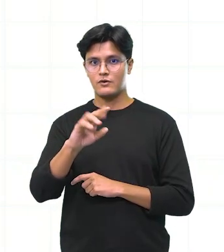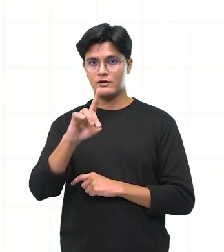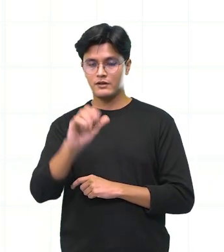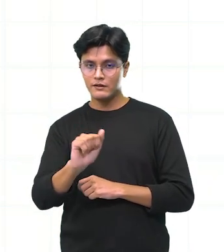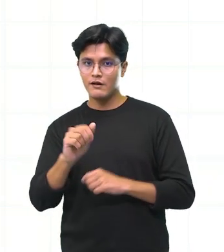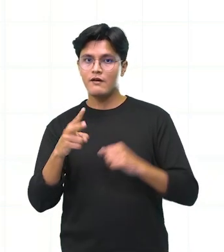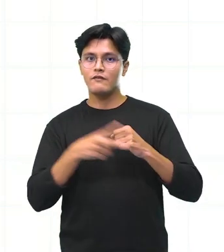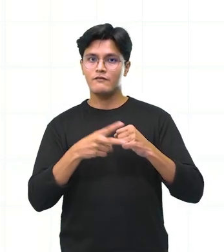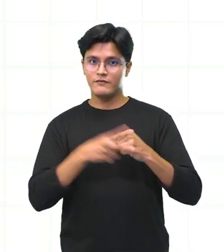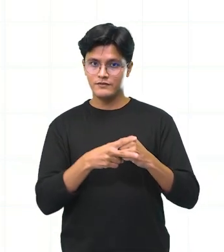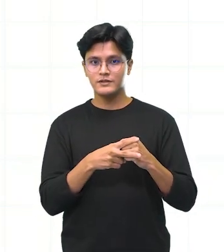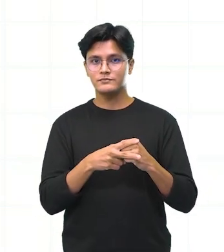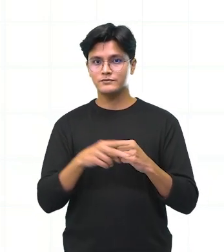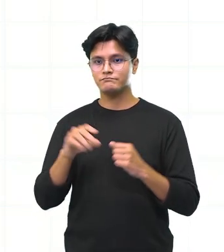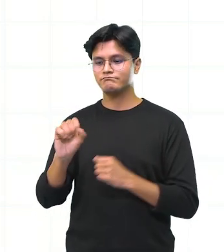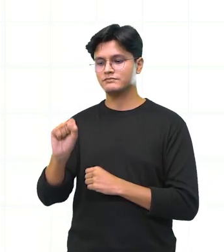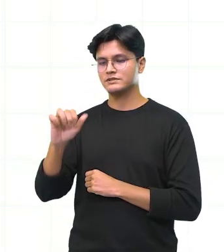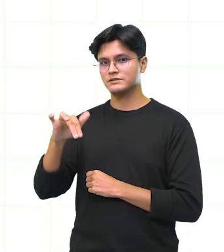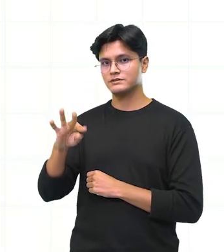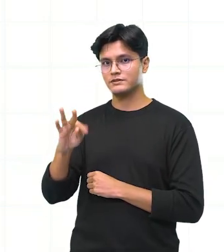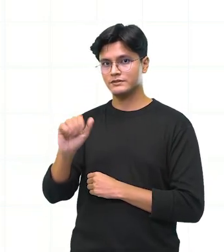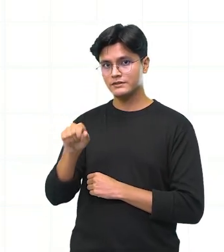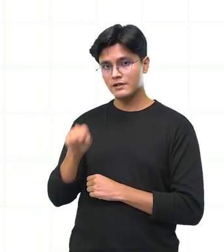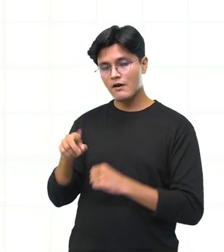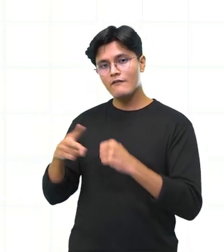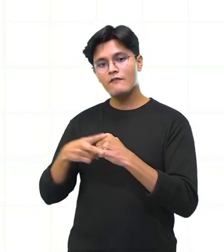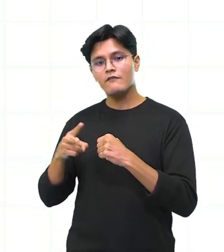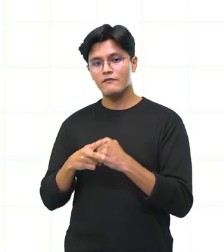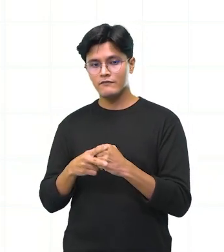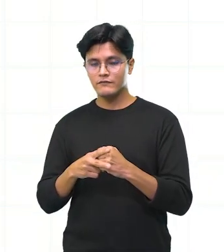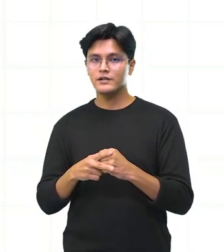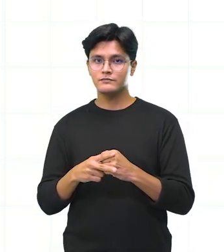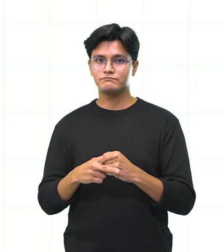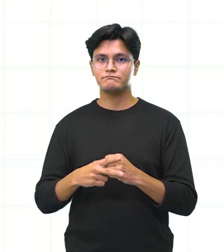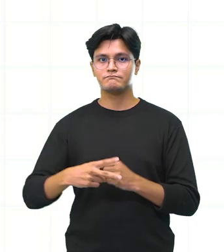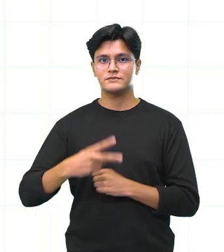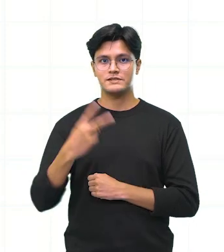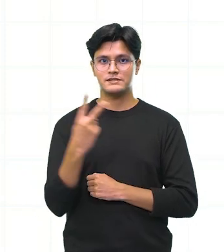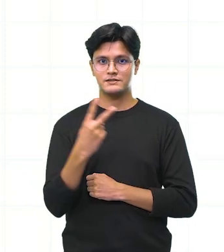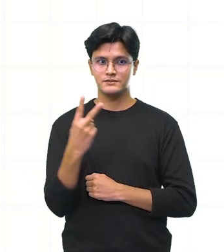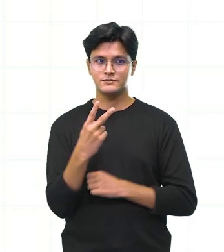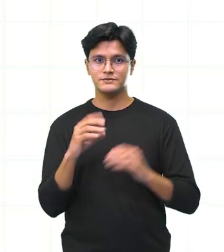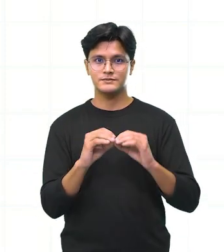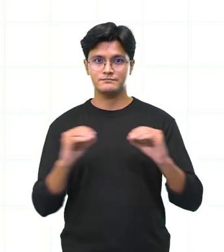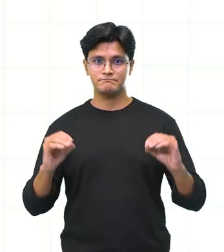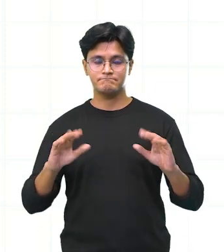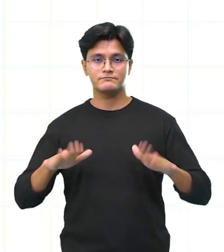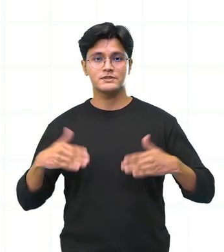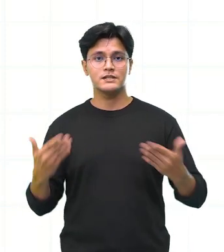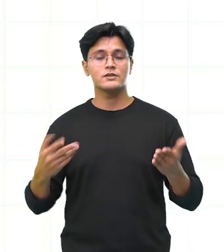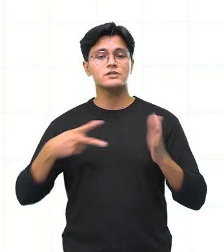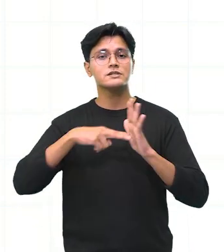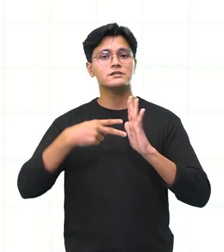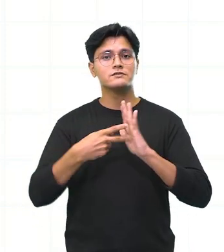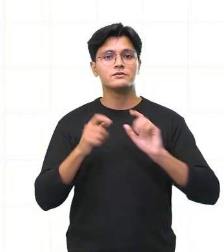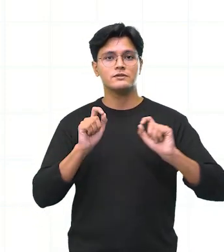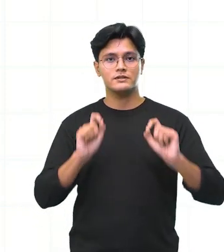rapaz acorda, primeira oração, e senta no sofá, segunda oração. Logo, eu